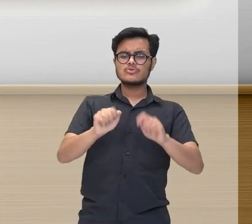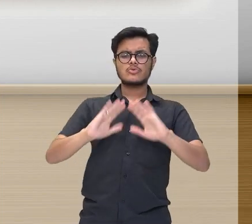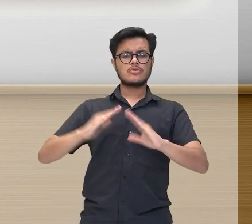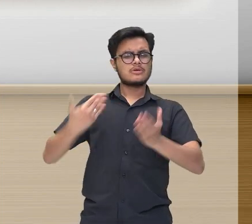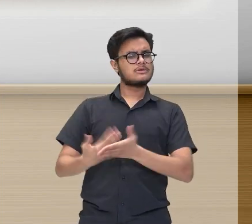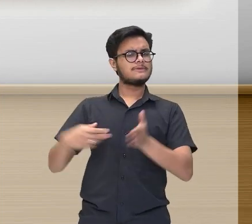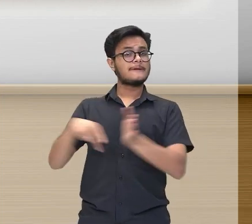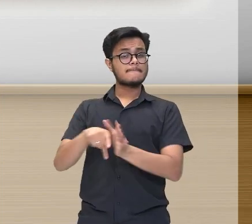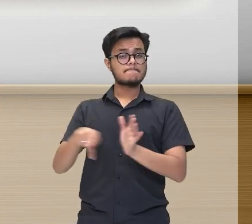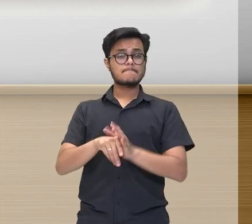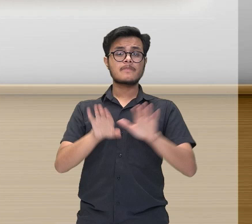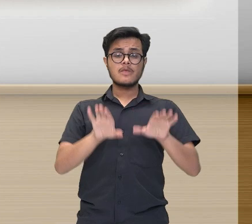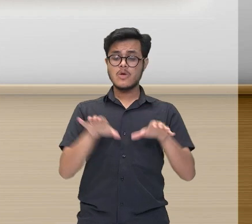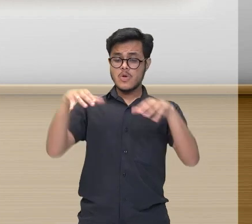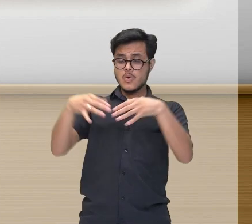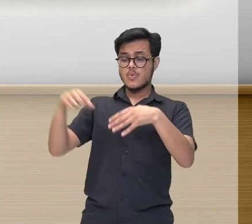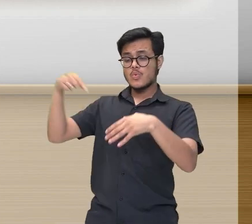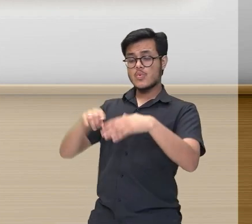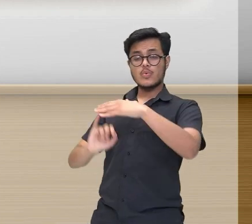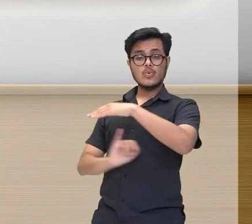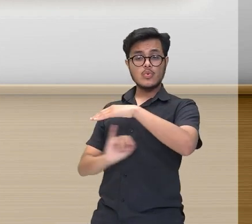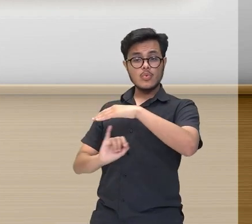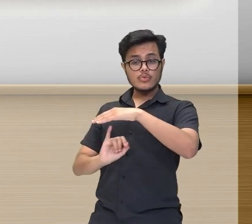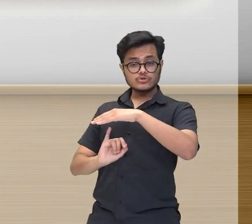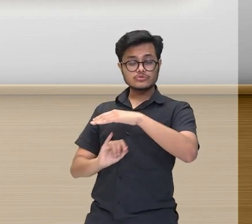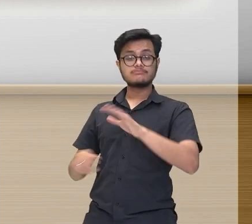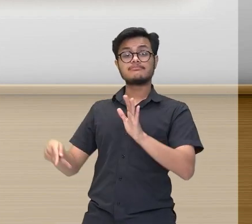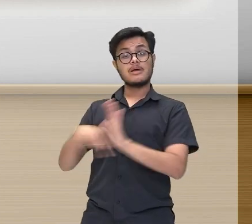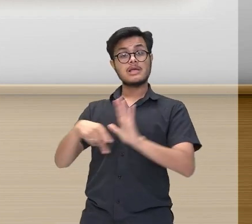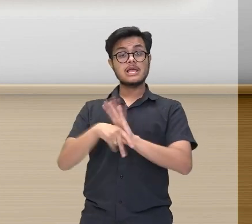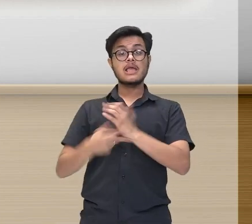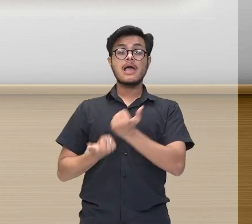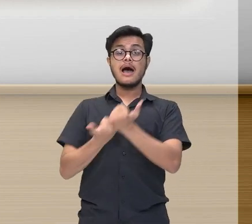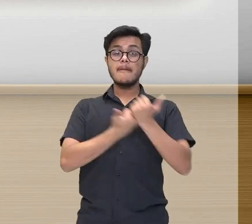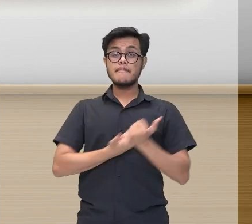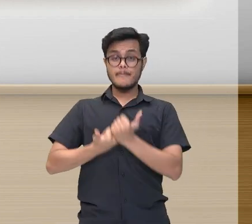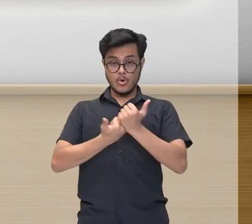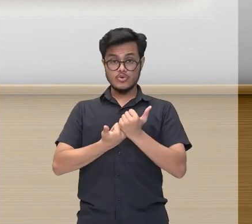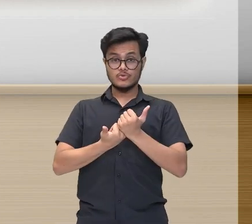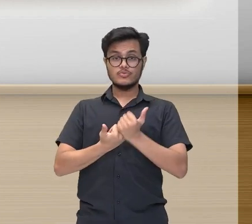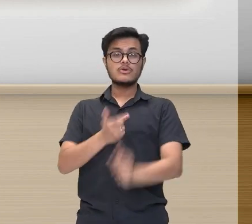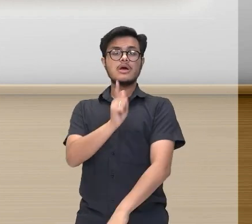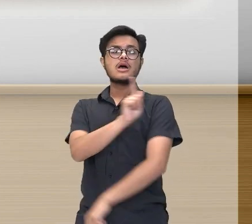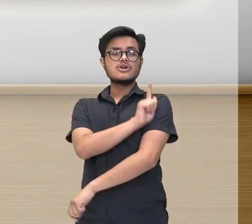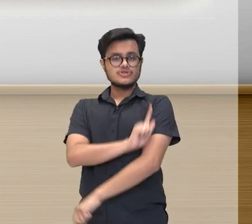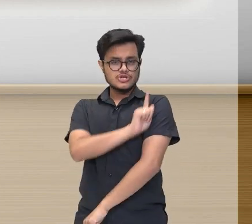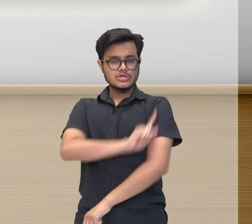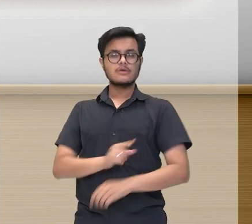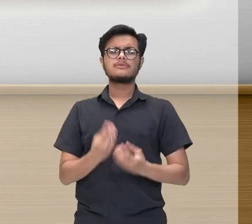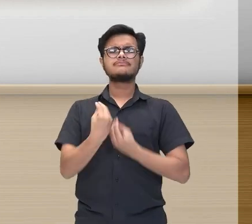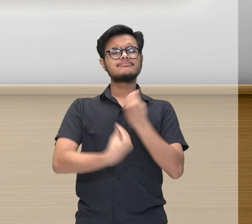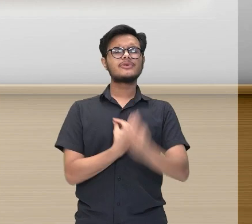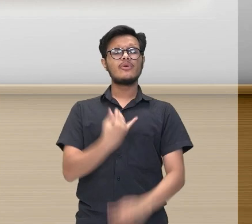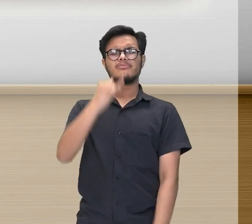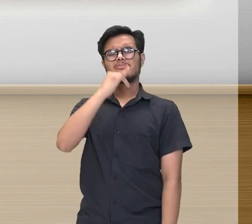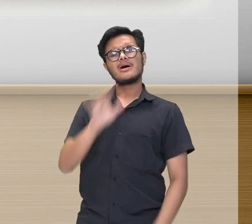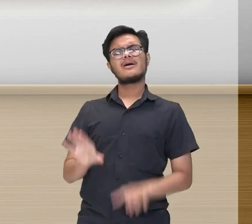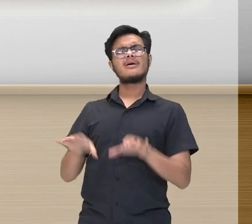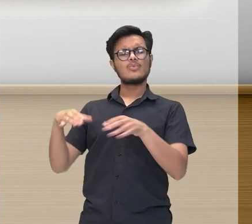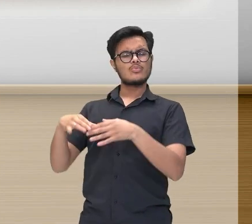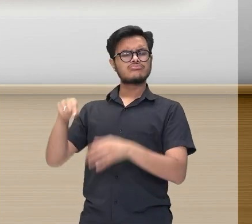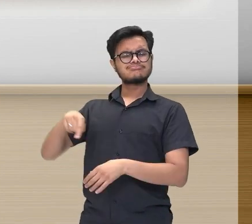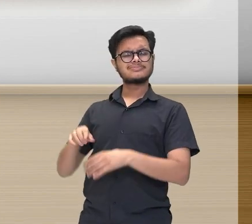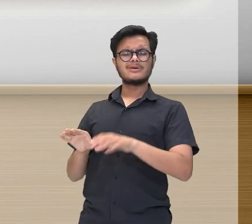um órgão de apoio à gestão. Como é que ele pode ser um órgão de apoio,